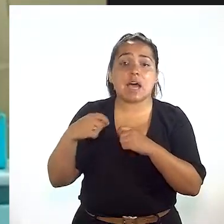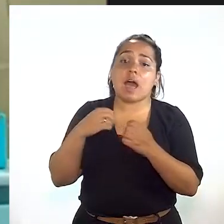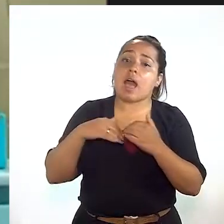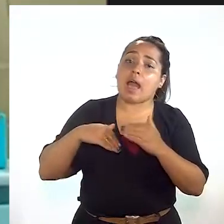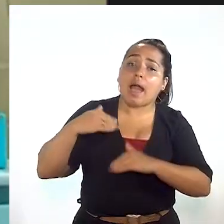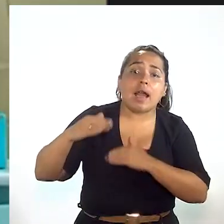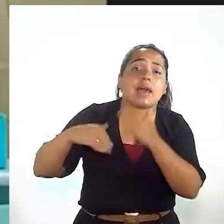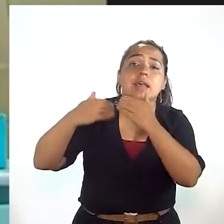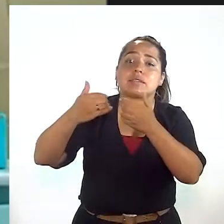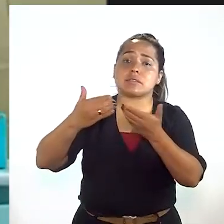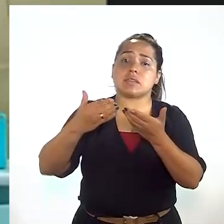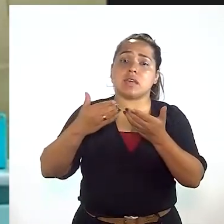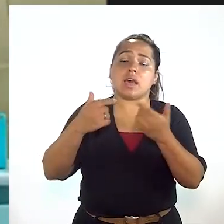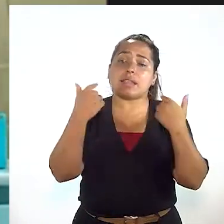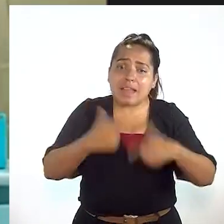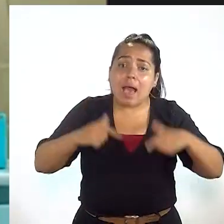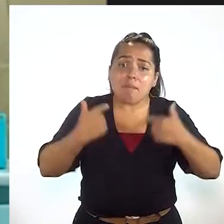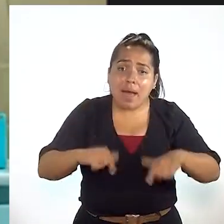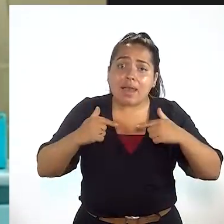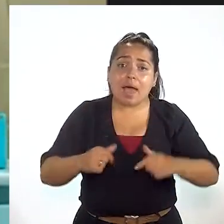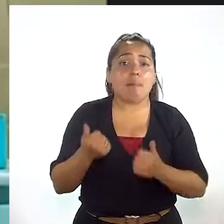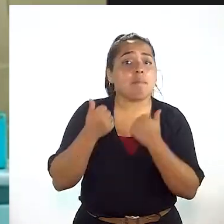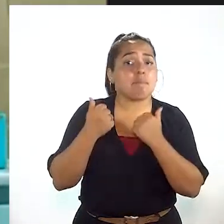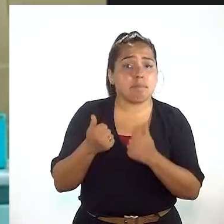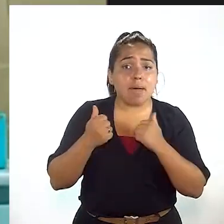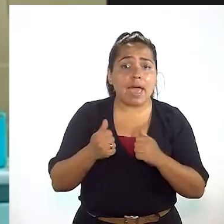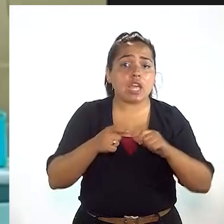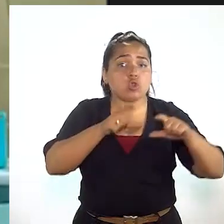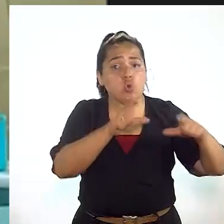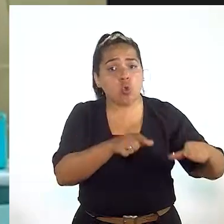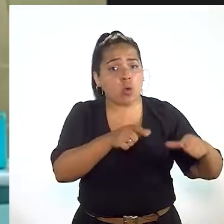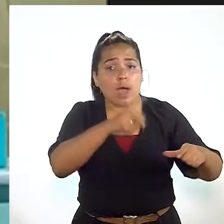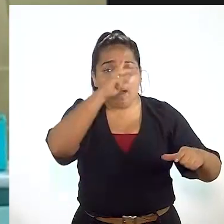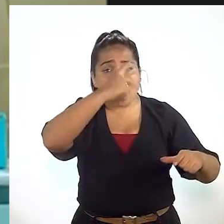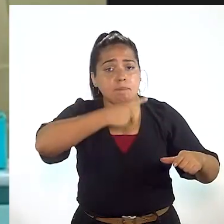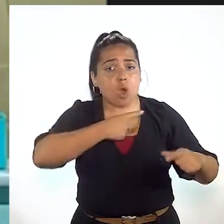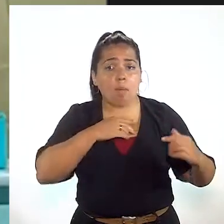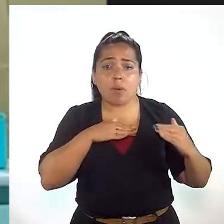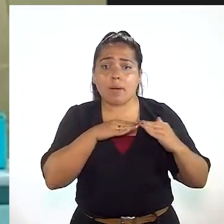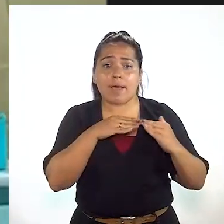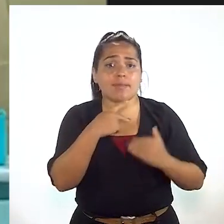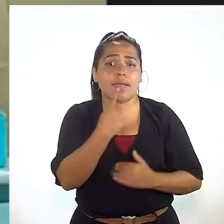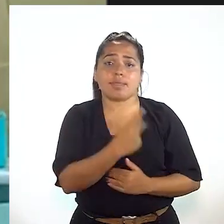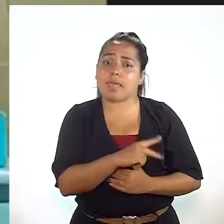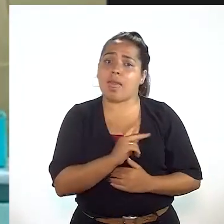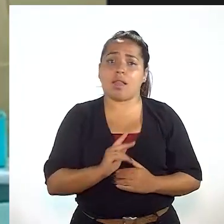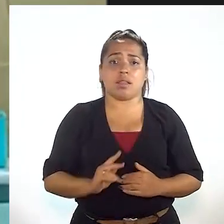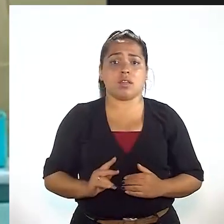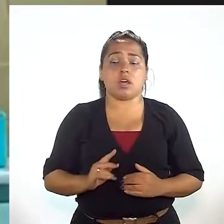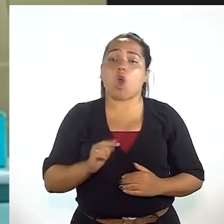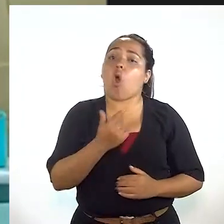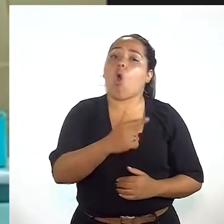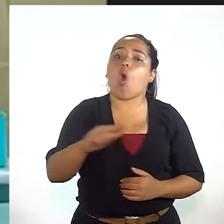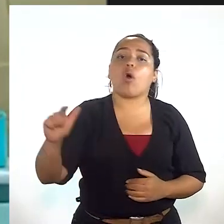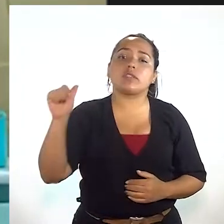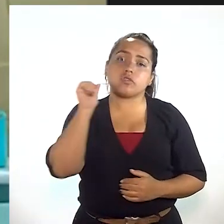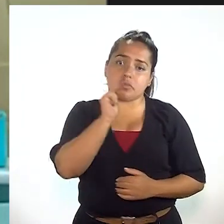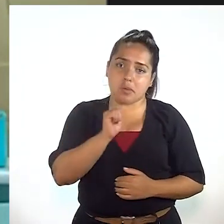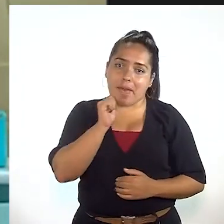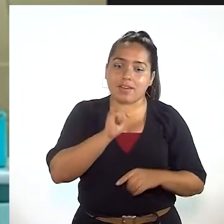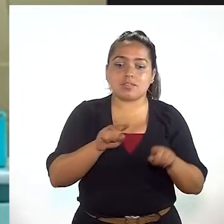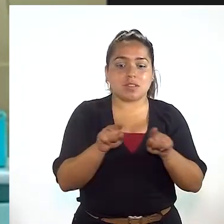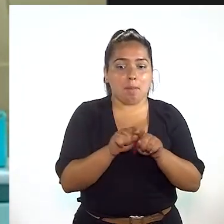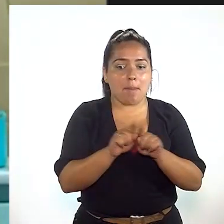quer que a empreendedora cresça, que ela desenvolva o comércio local de onde ela mora e outras mulheres